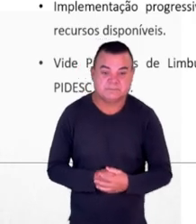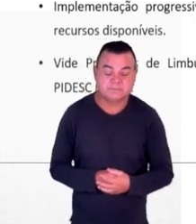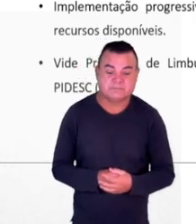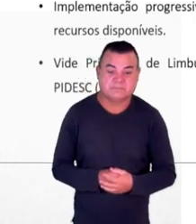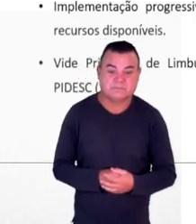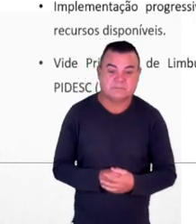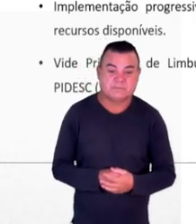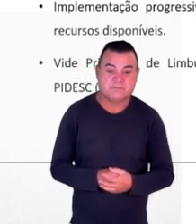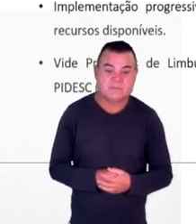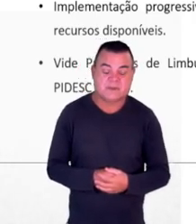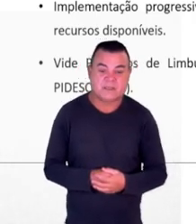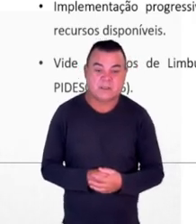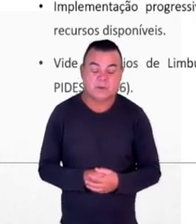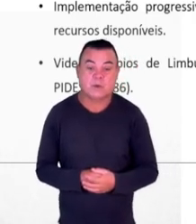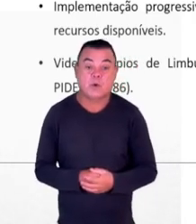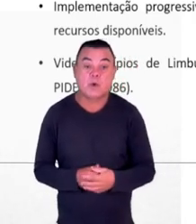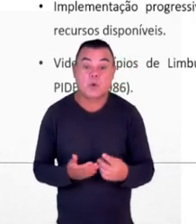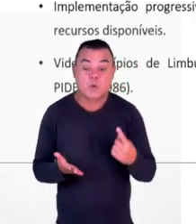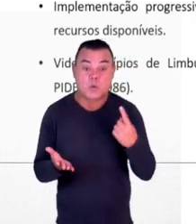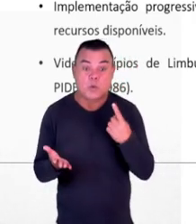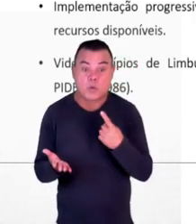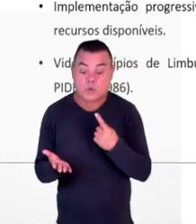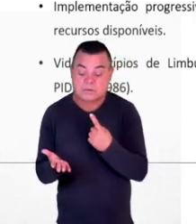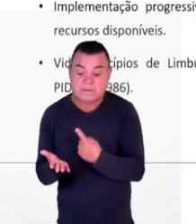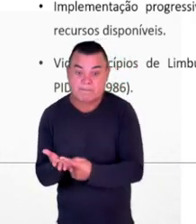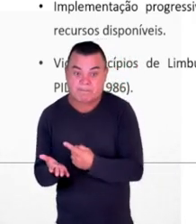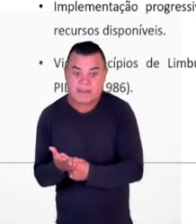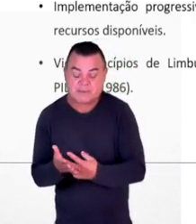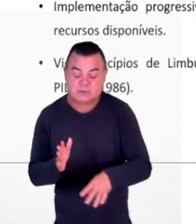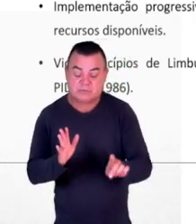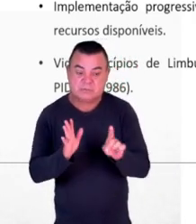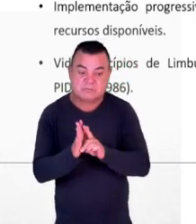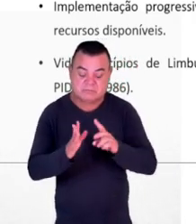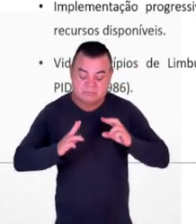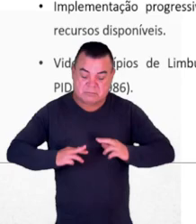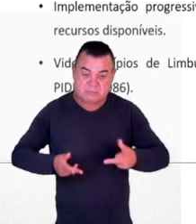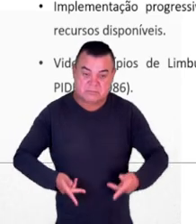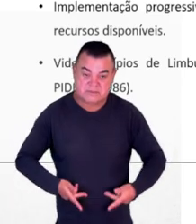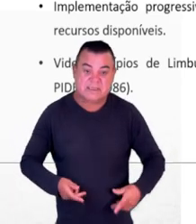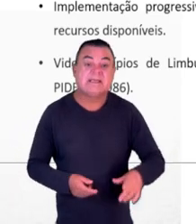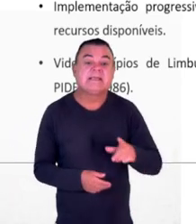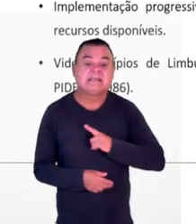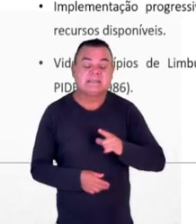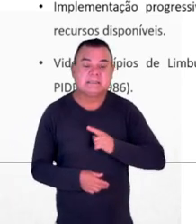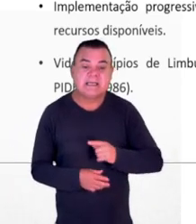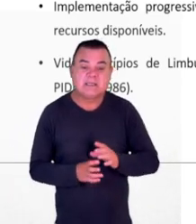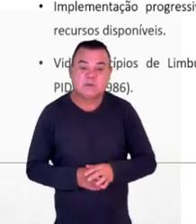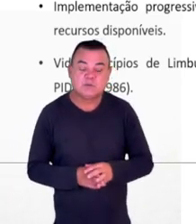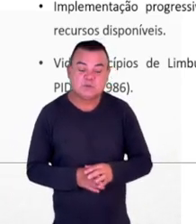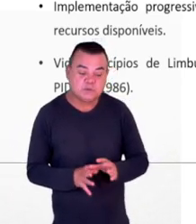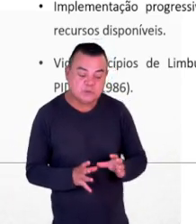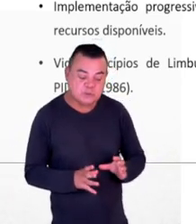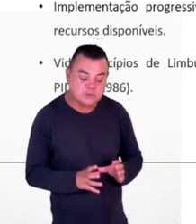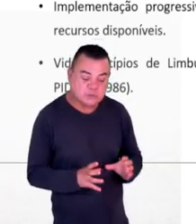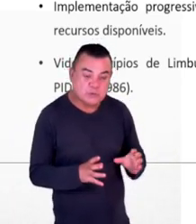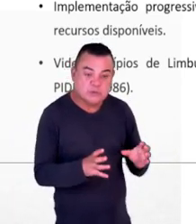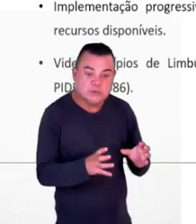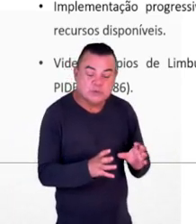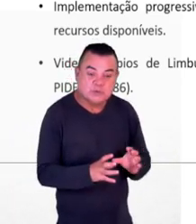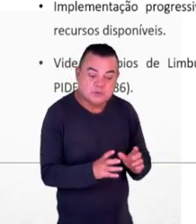comentário os pactos de direitos humanos eles têm o seus comitês que são quem